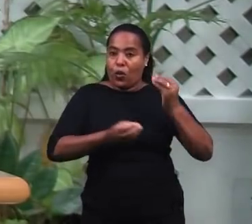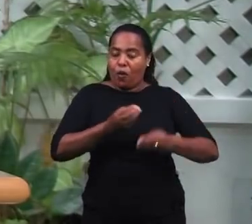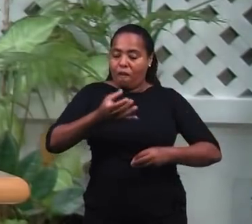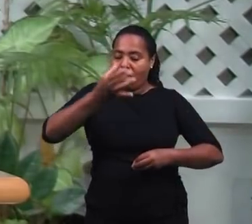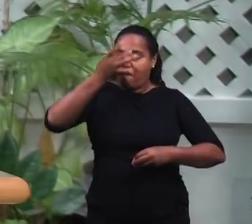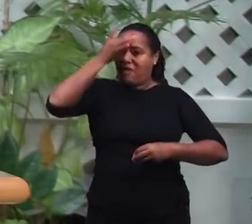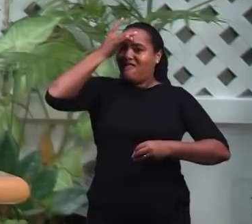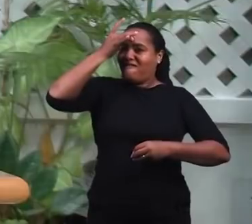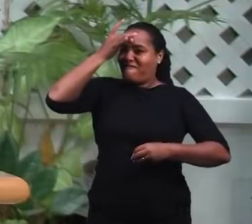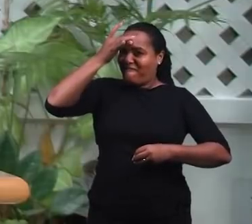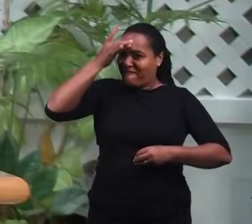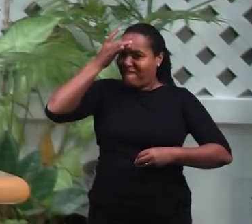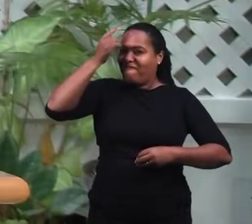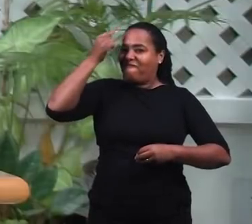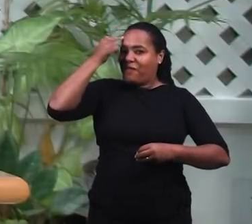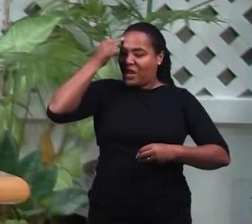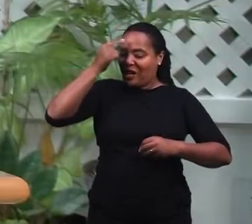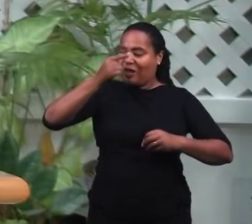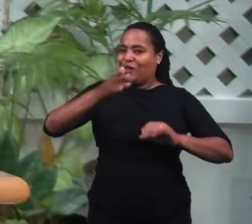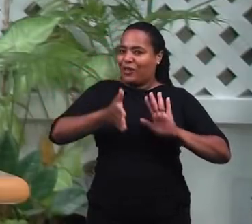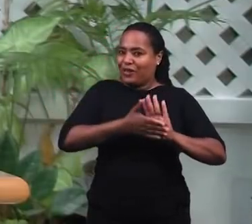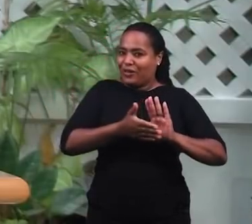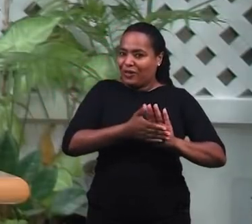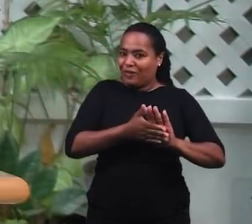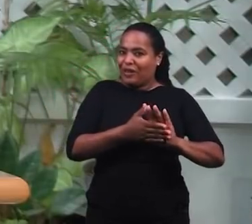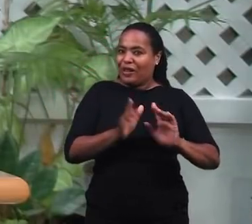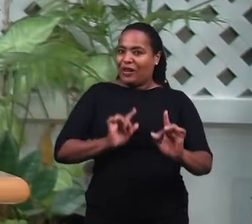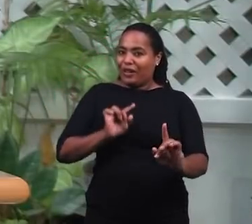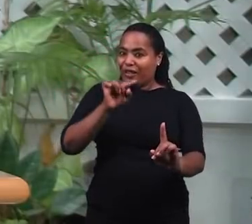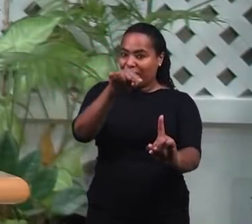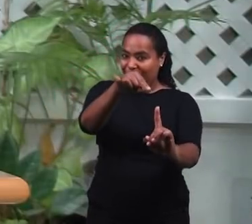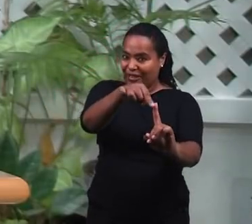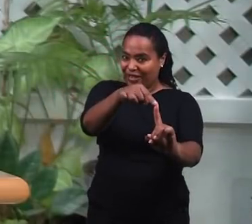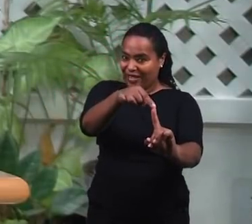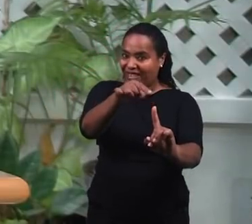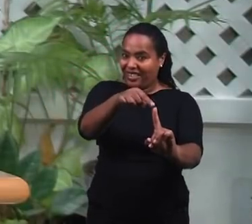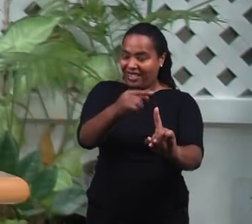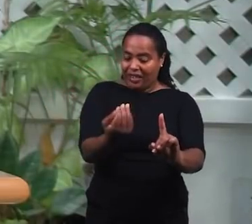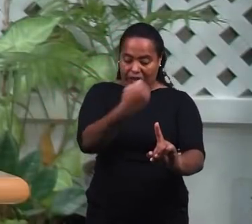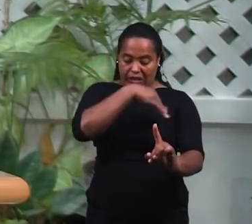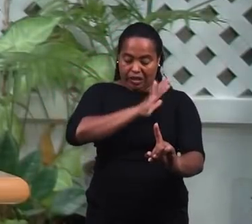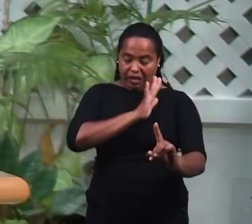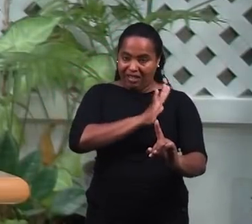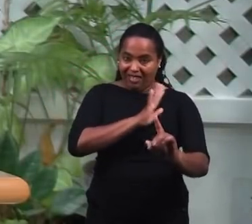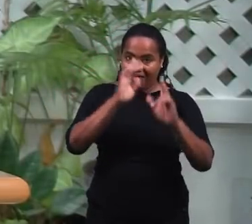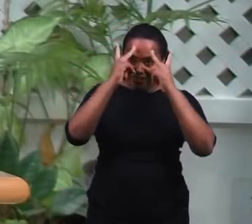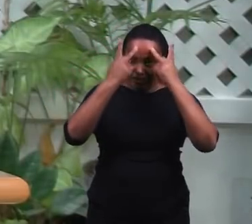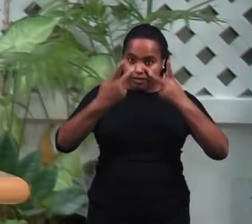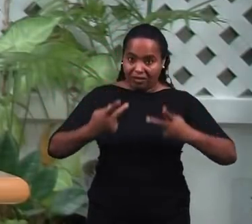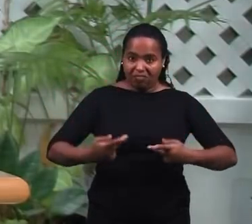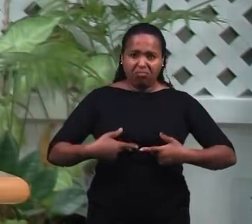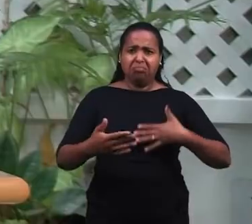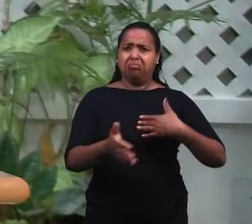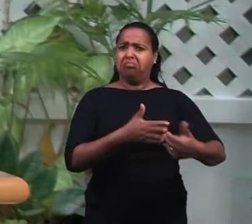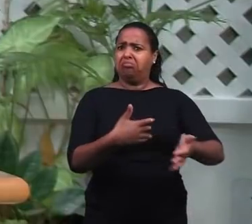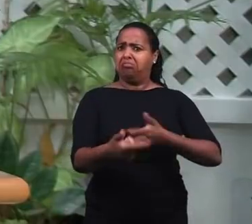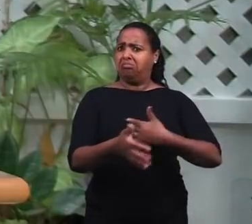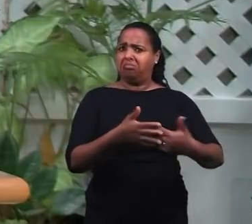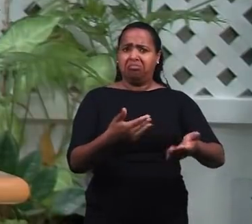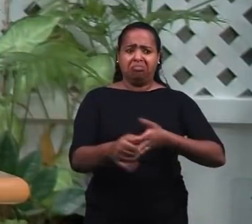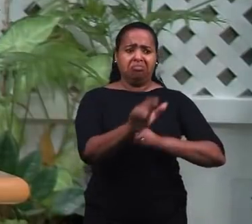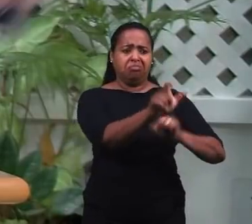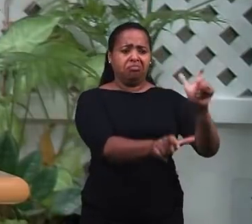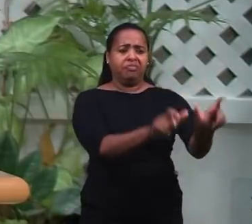na mente, está no projeto, está no propósito, está no coração do homem, onde